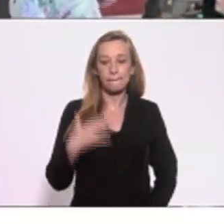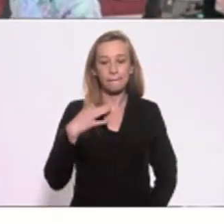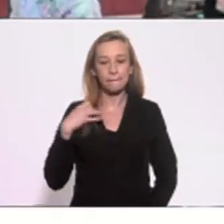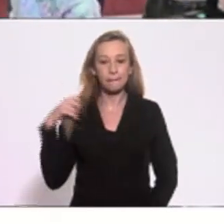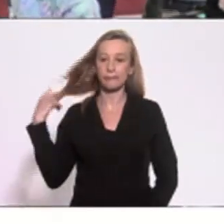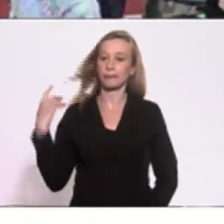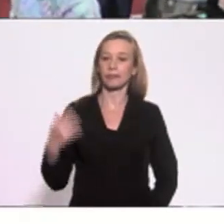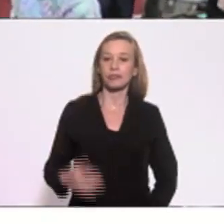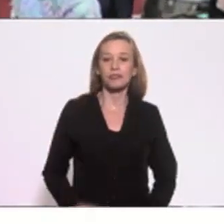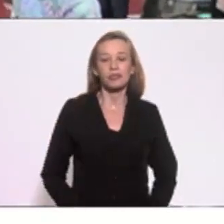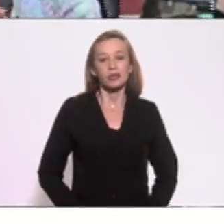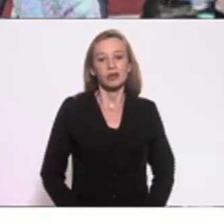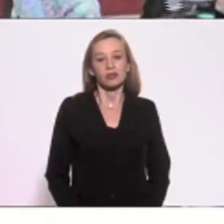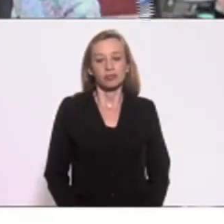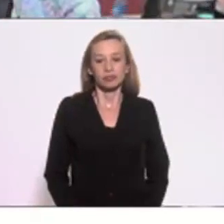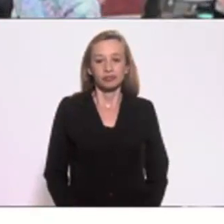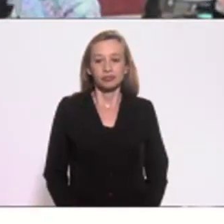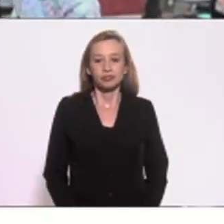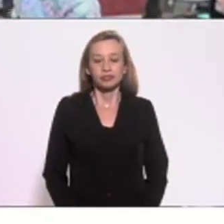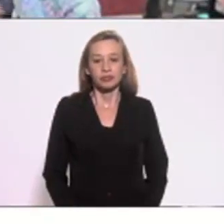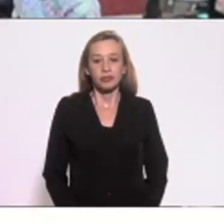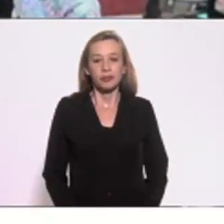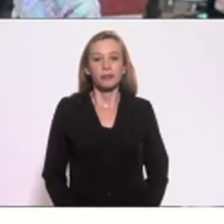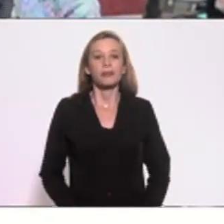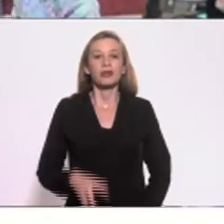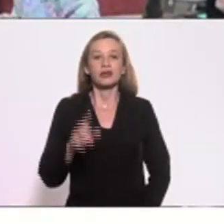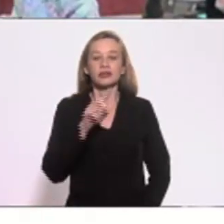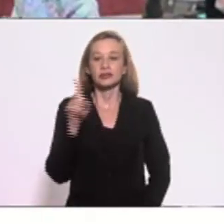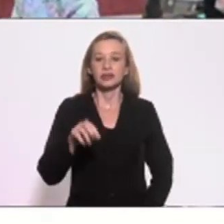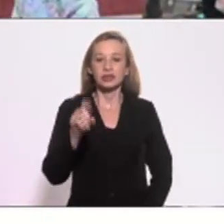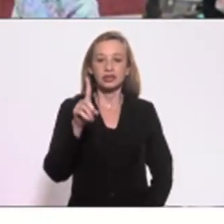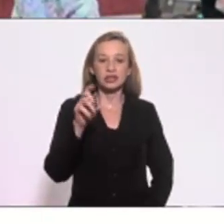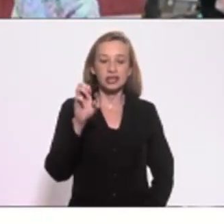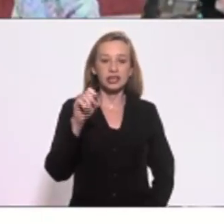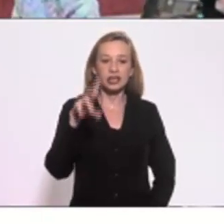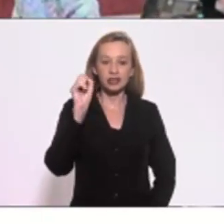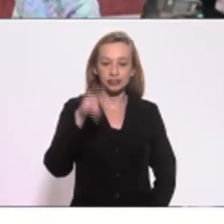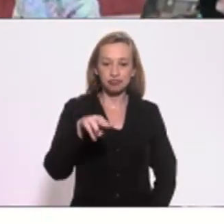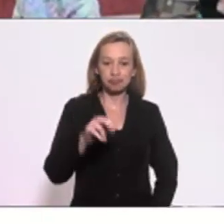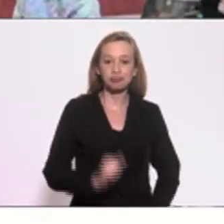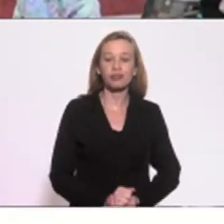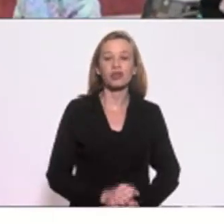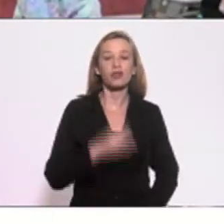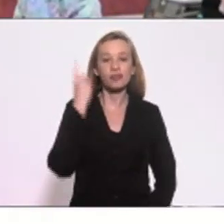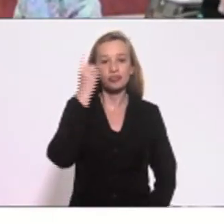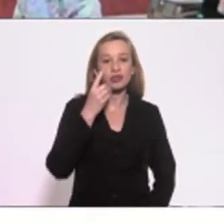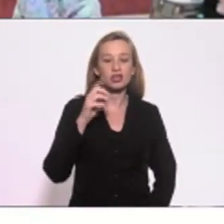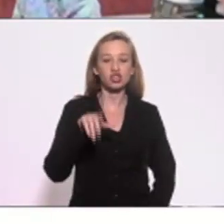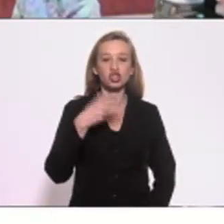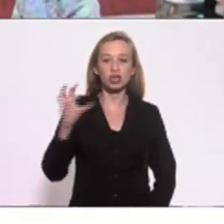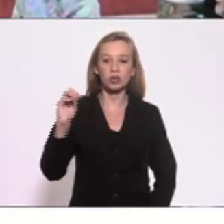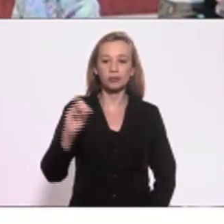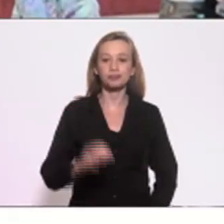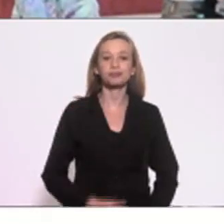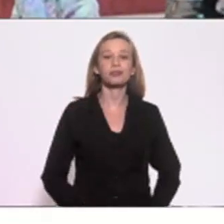Deputado Elbert Rezende. Deputada Zeidan Lula. Deputado Chicão Bulhões.